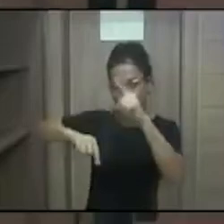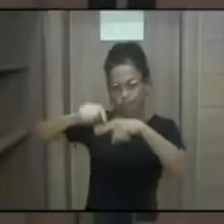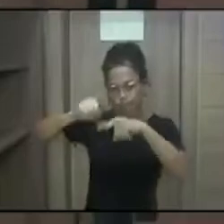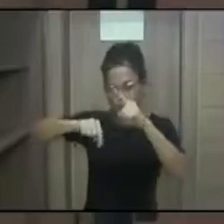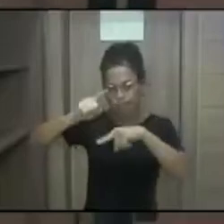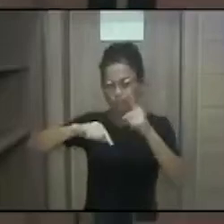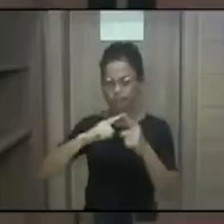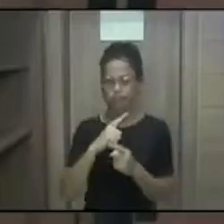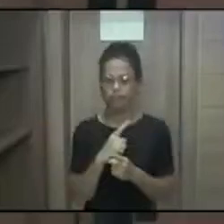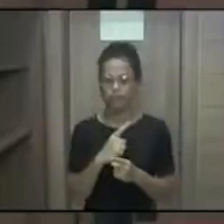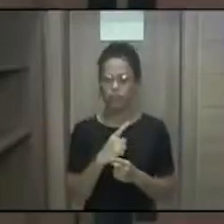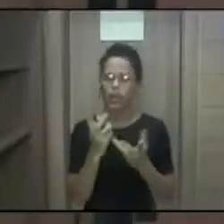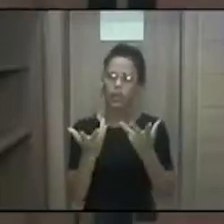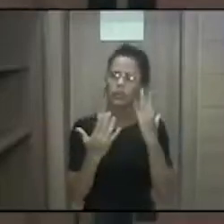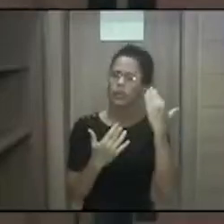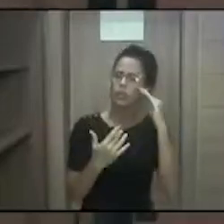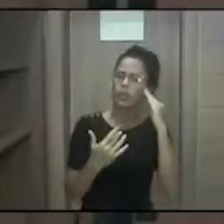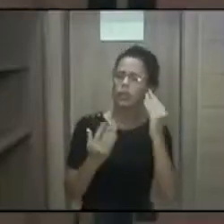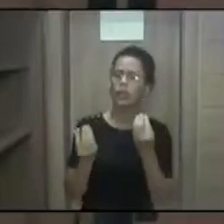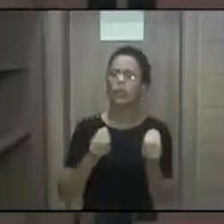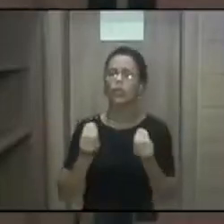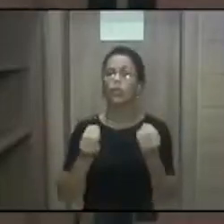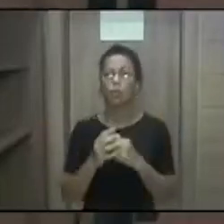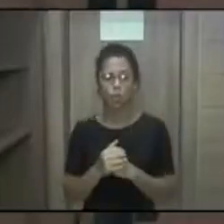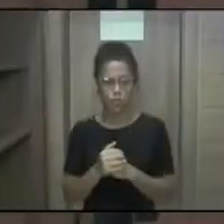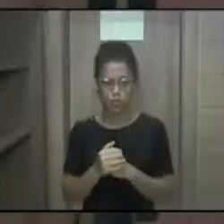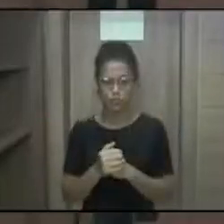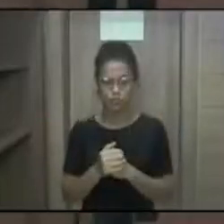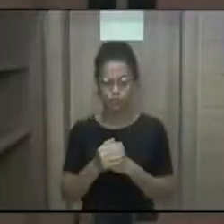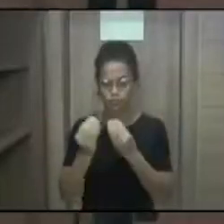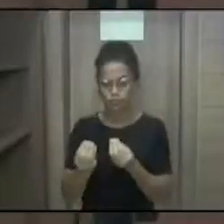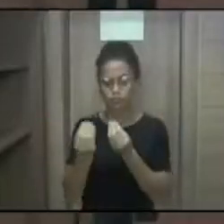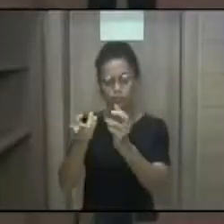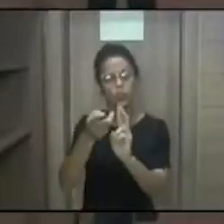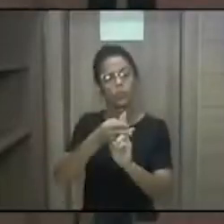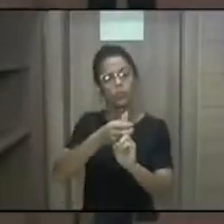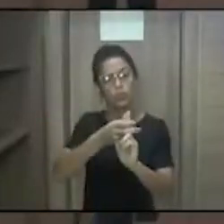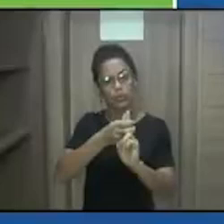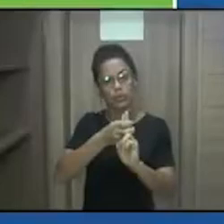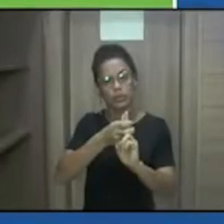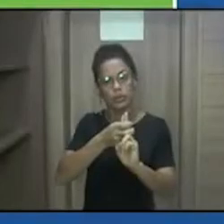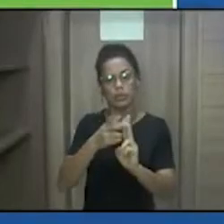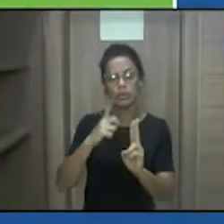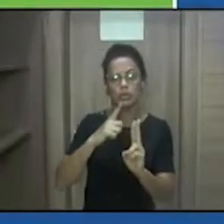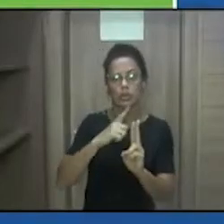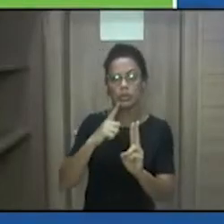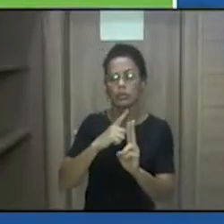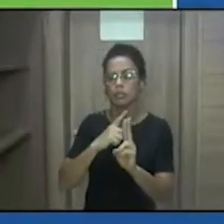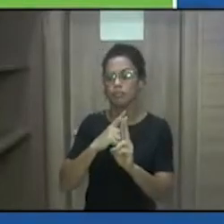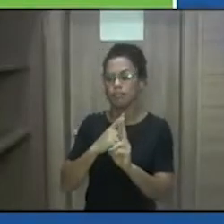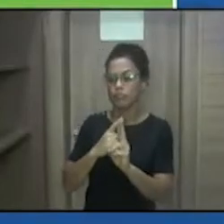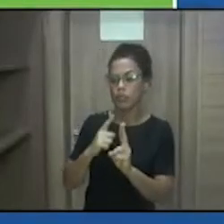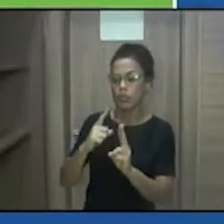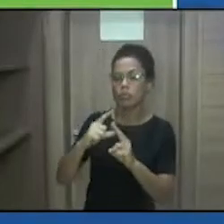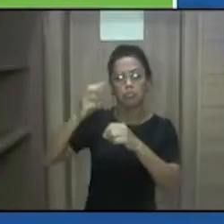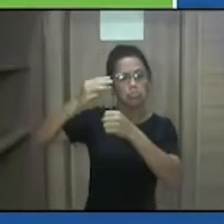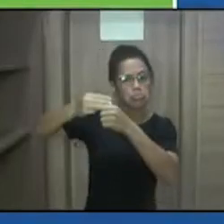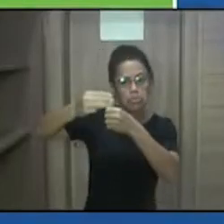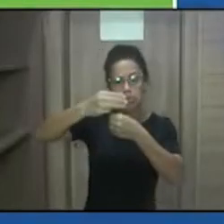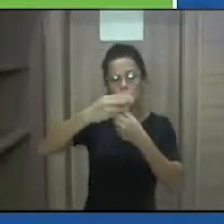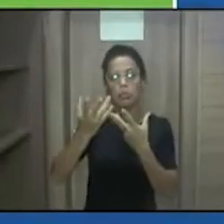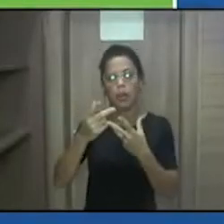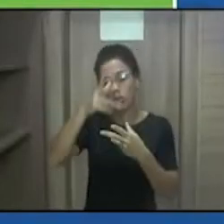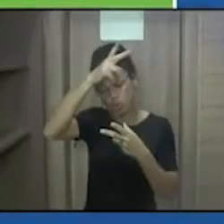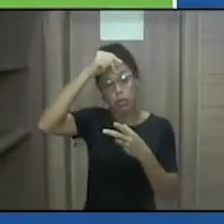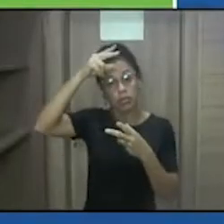ou seja, a gente queria entender como se dá a oferta hoje no SUS a partir de uma análise desses instrumentos de licitação municipais. E o